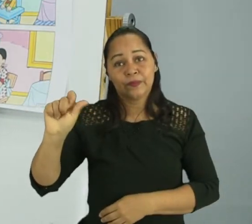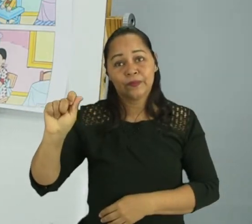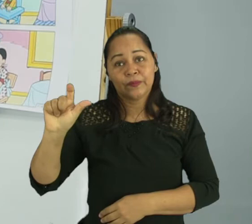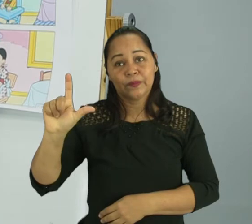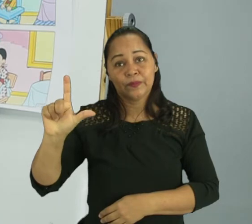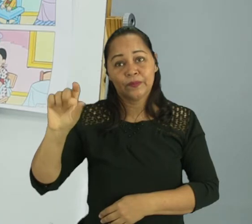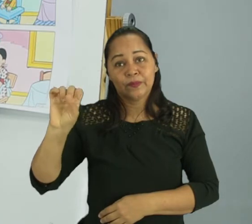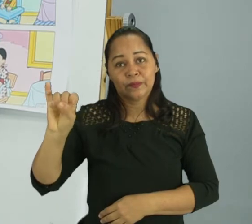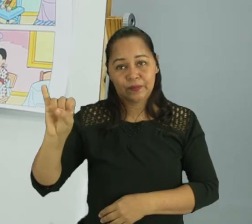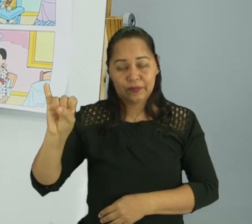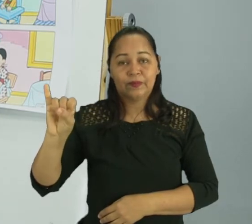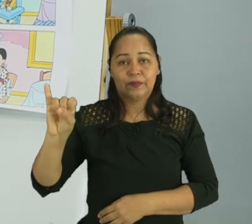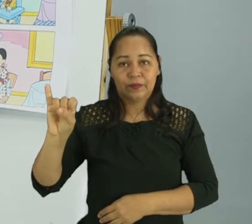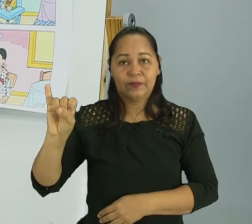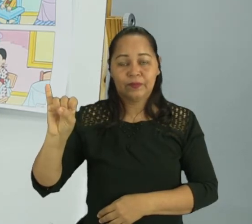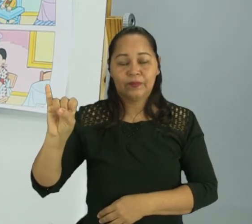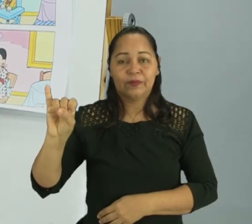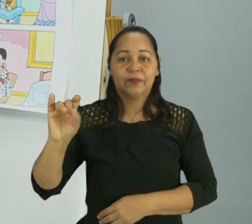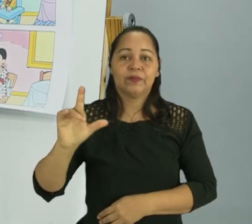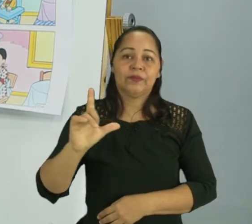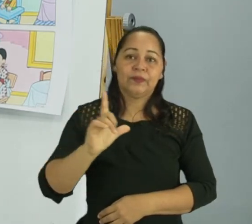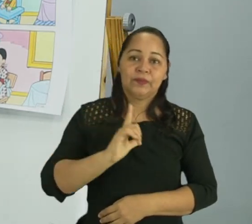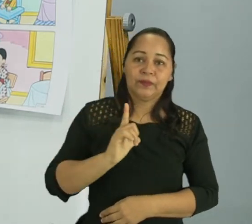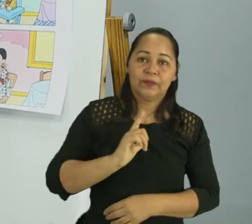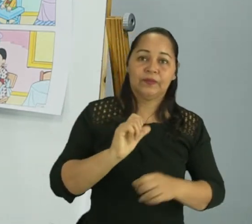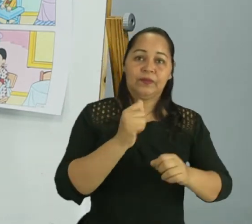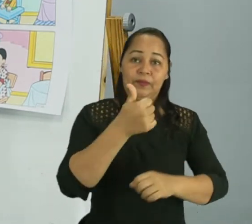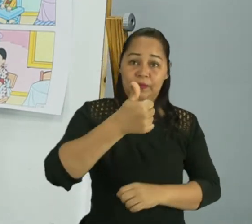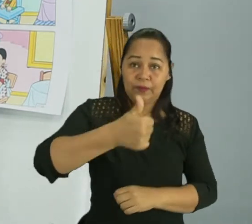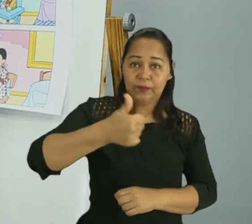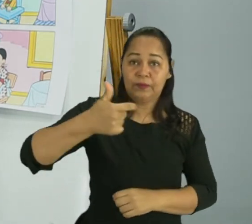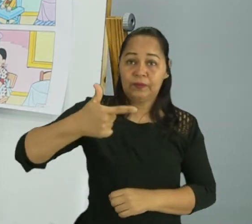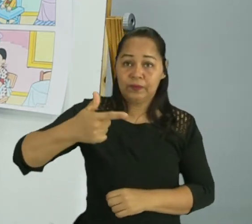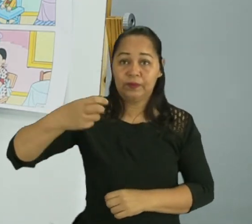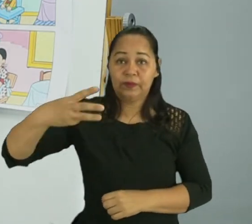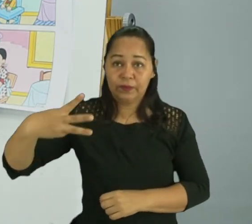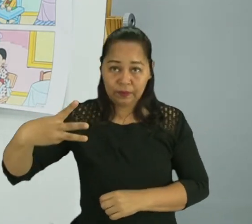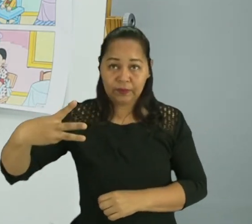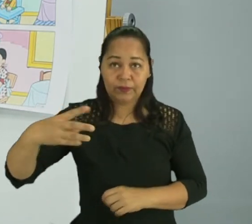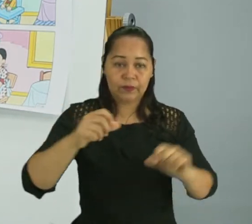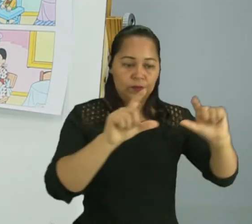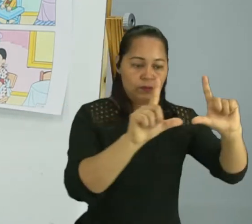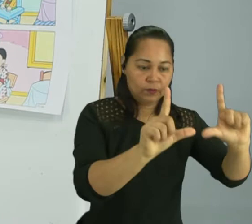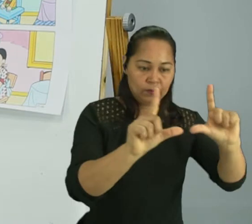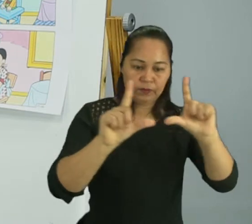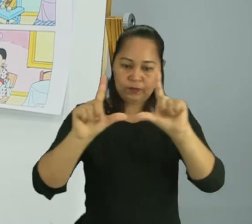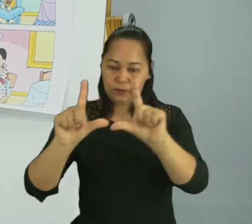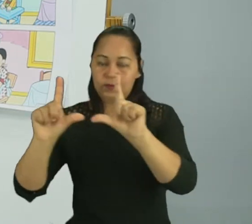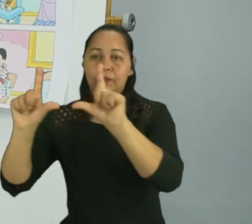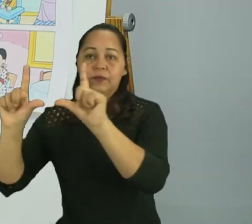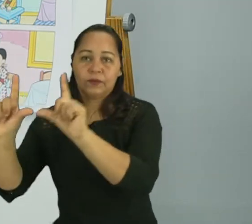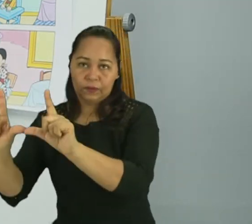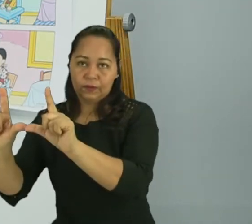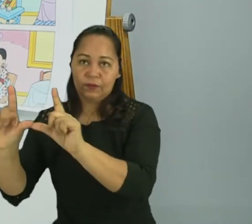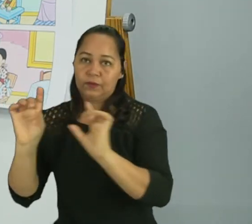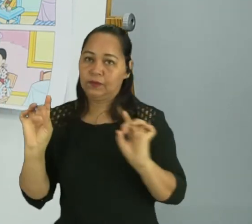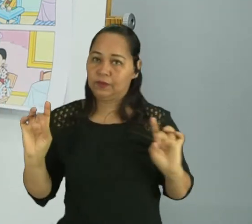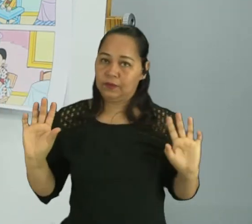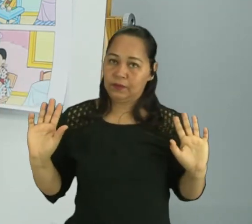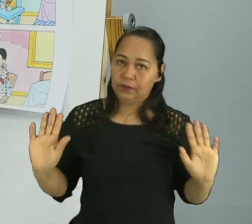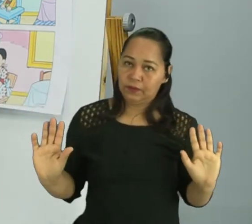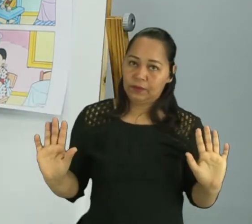vocês observam aqui, ó, que todos, aqui, ó, um quadrinho, 2 quadrinhos, 3 quadrinhos. E